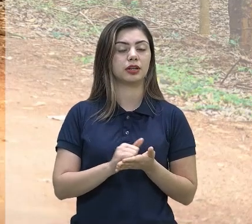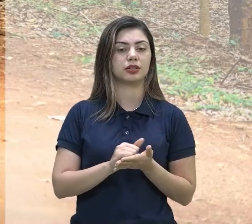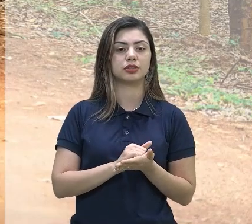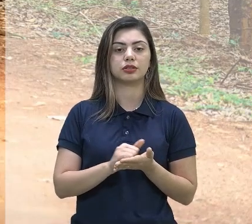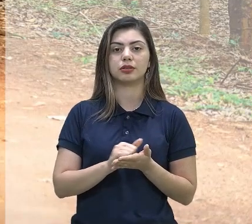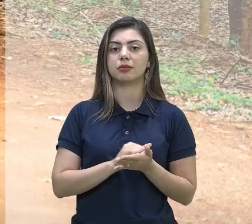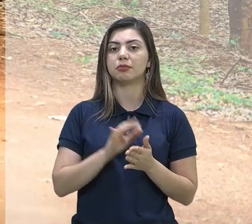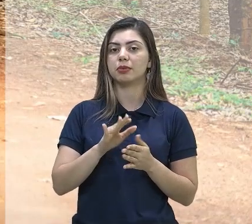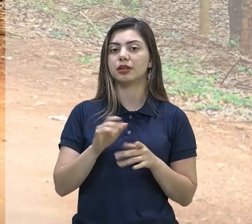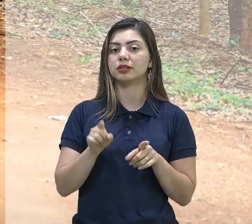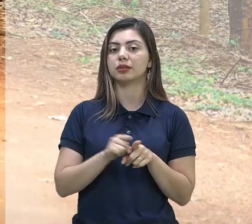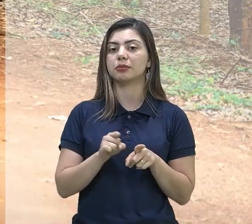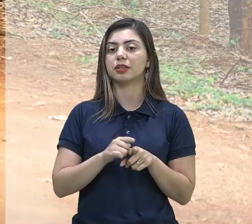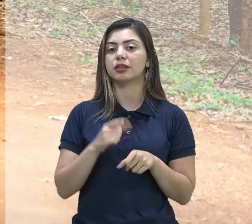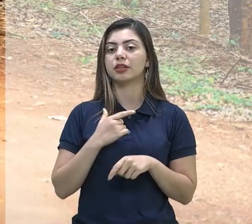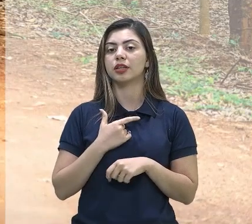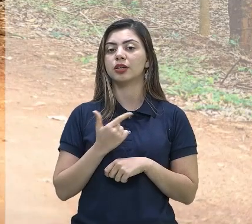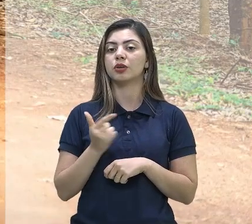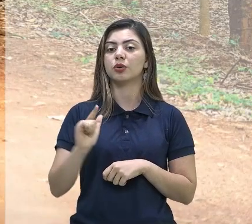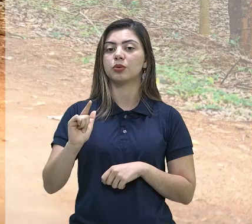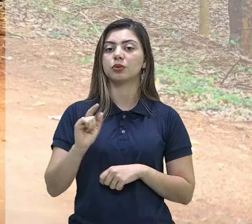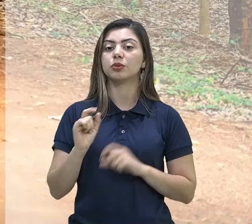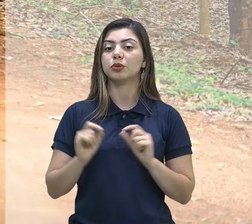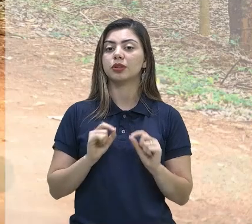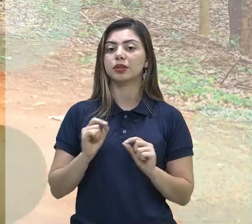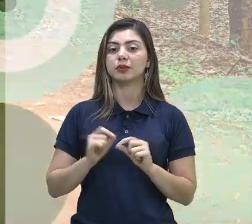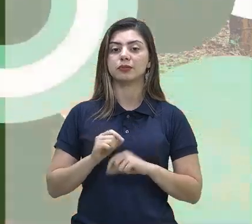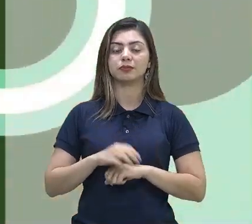também a celulose. Vamos ver.